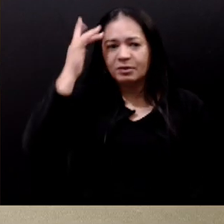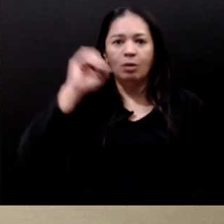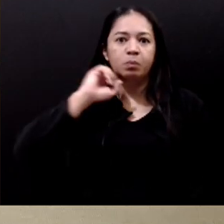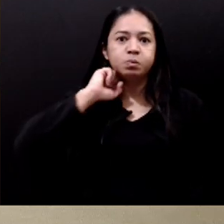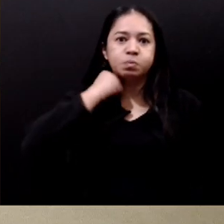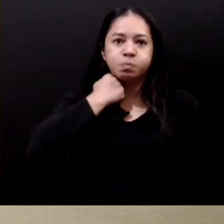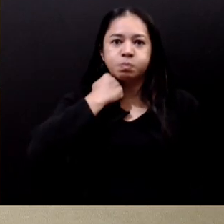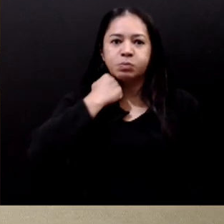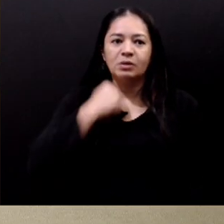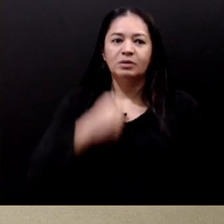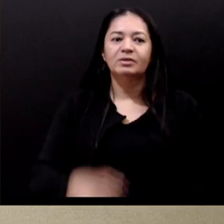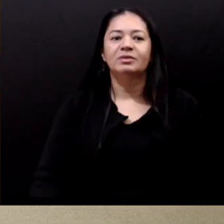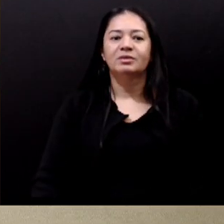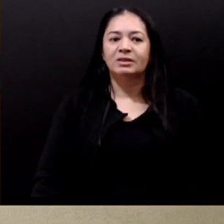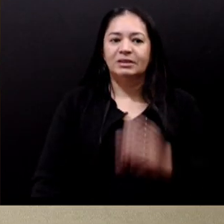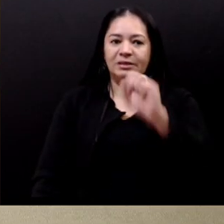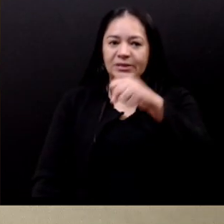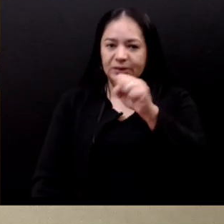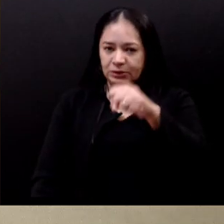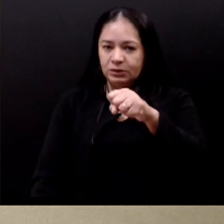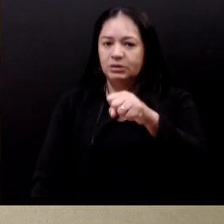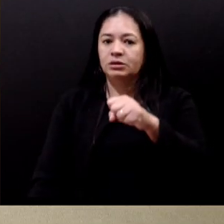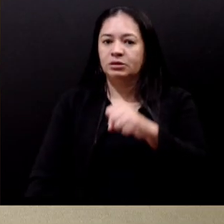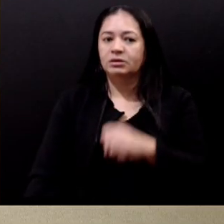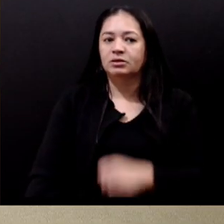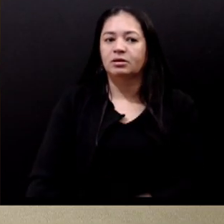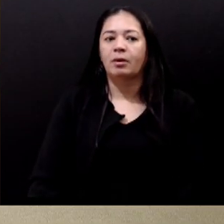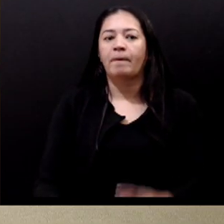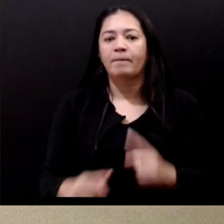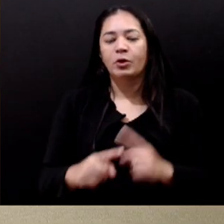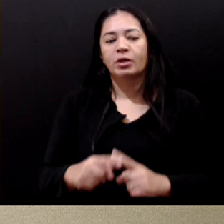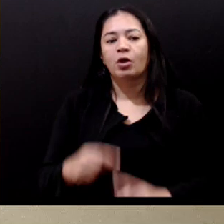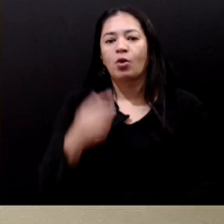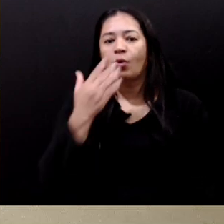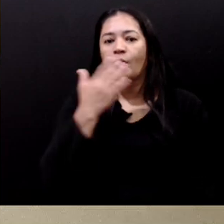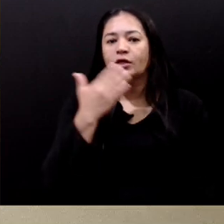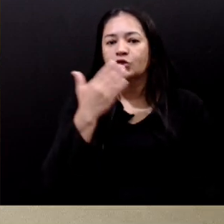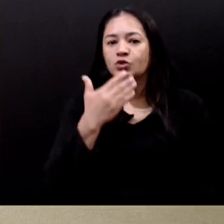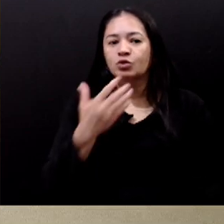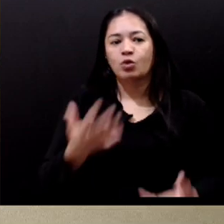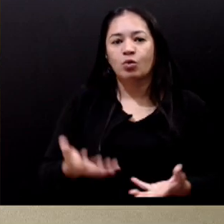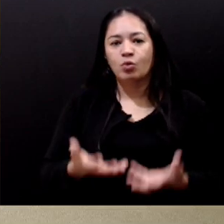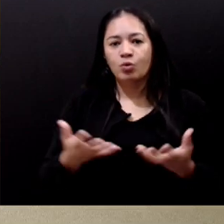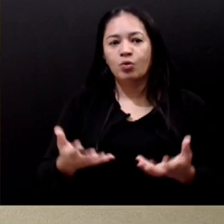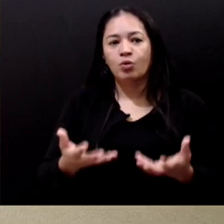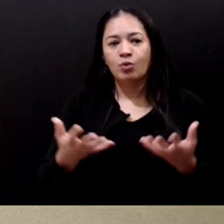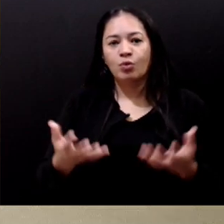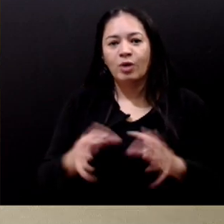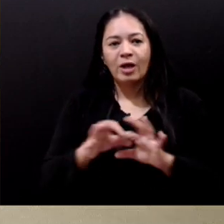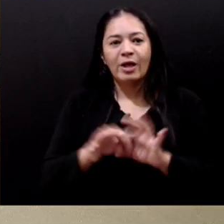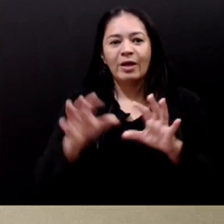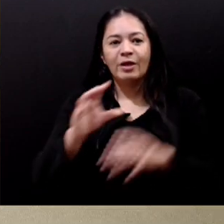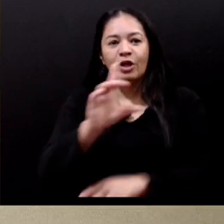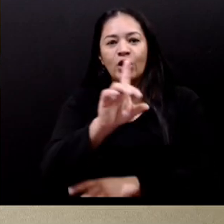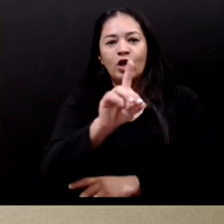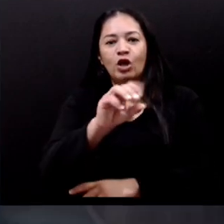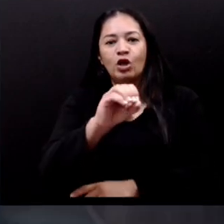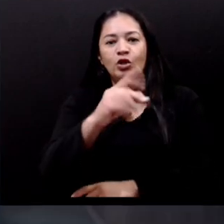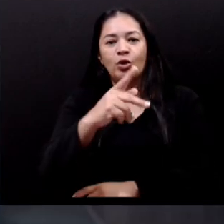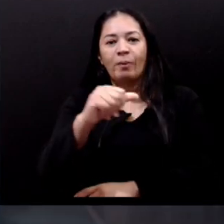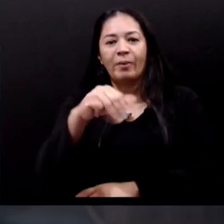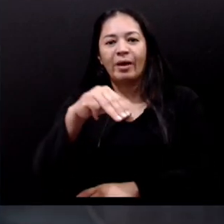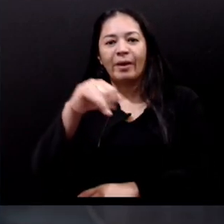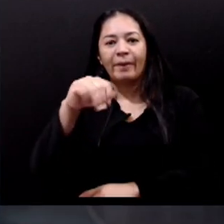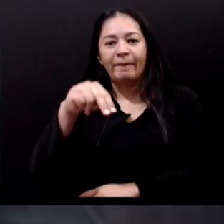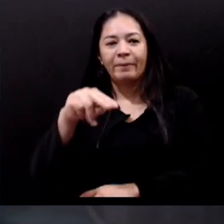elas ficam, né. Uma porque, assim, o açúcar ele promove uma liberação muito fácil de dopamina, Uhum. Uhum. né. A gente vai